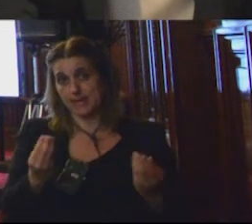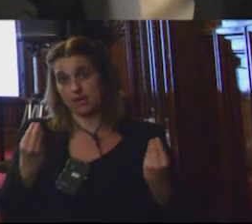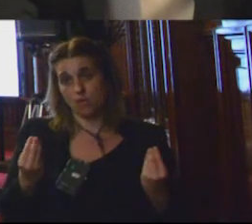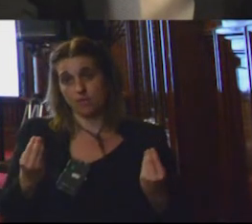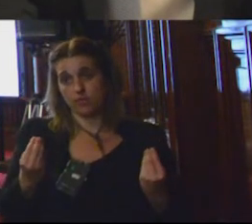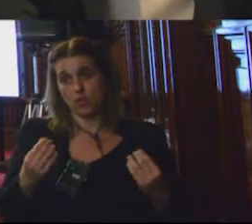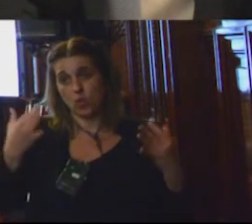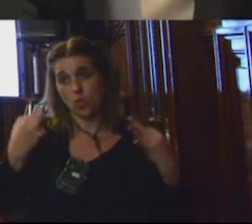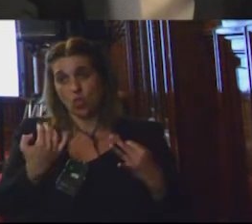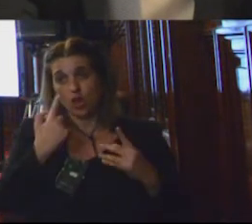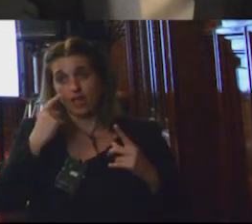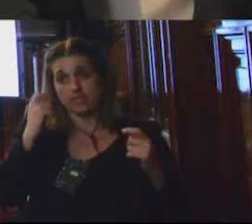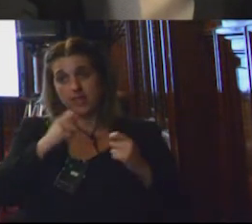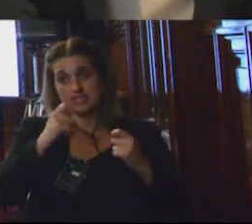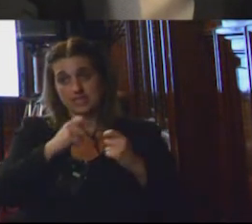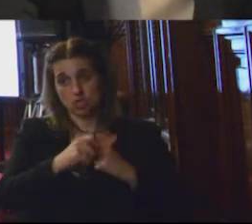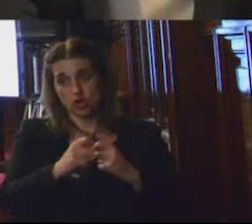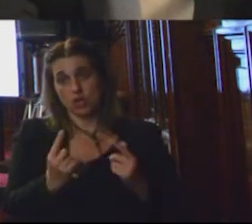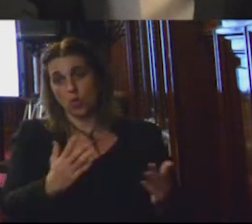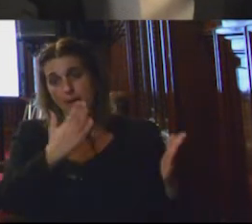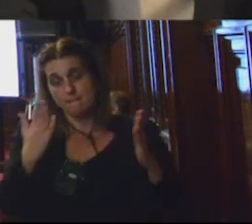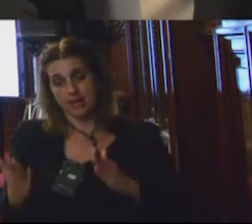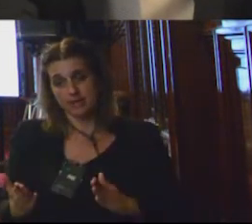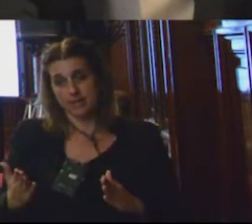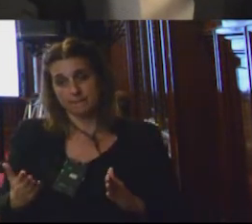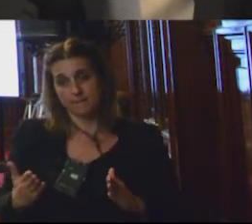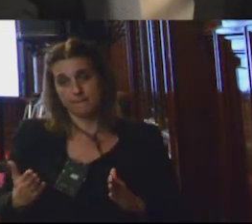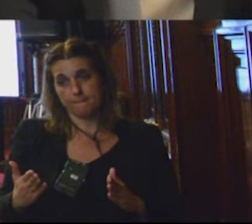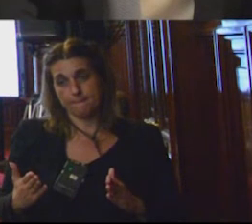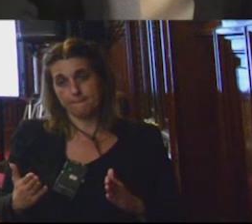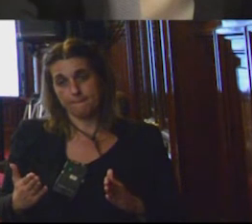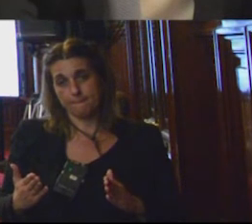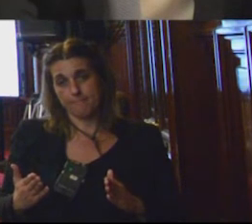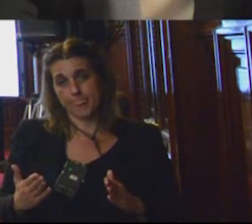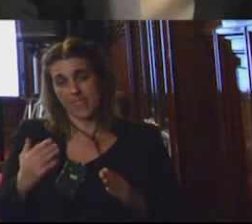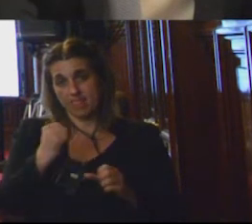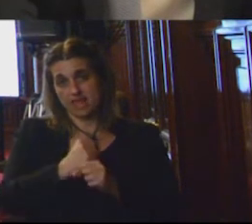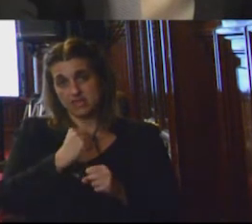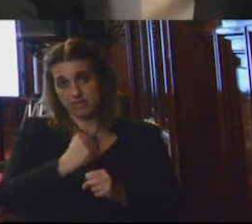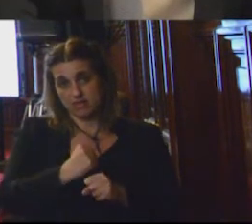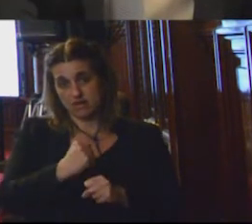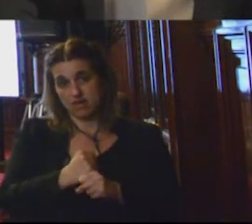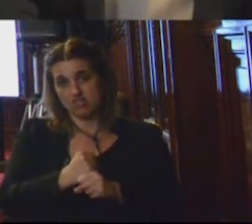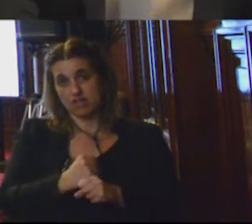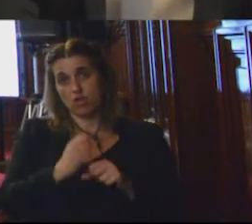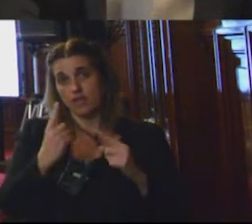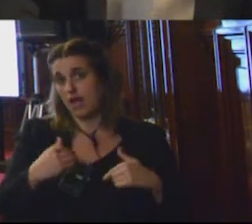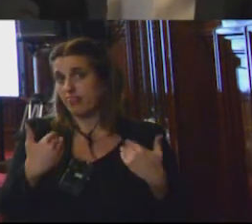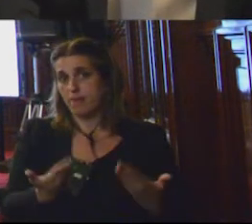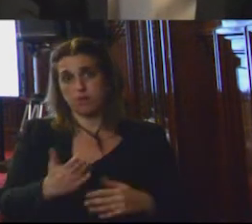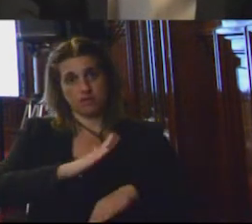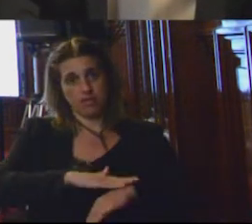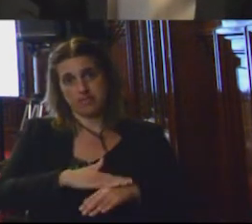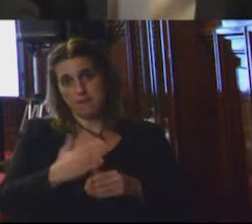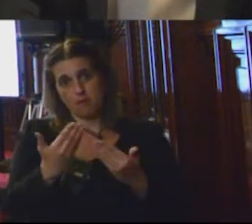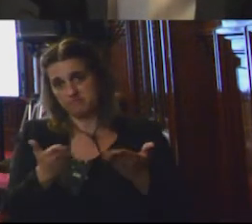desde que não transacionem parcelas justrabalhistas de indisponibilidade absoluta. O entendimento do Supremo Tribunal